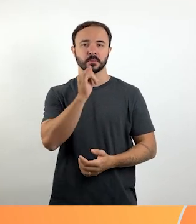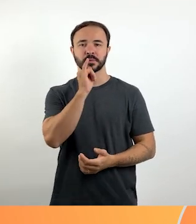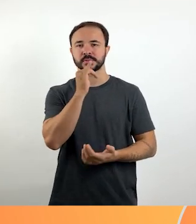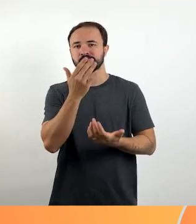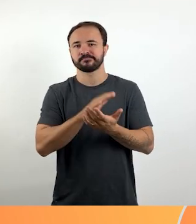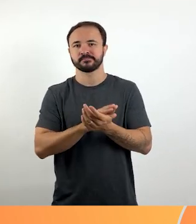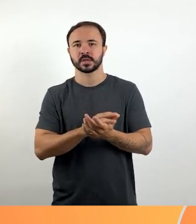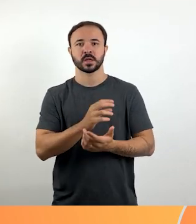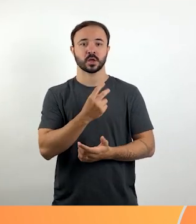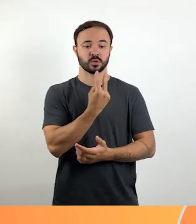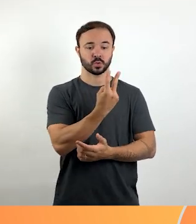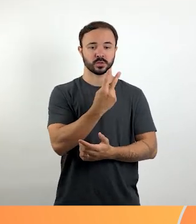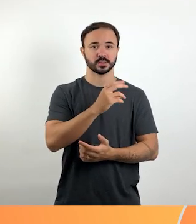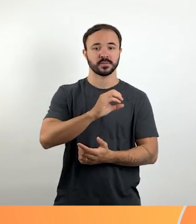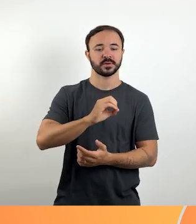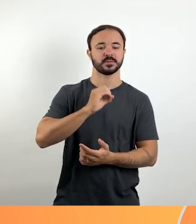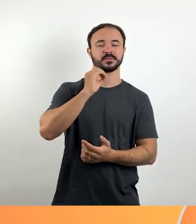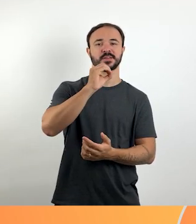elevado a 0 é 1.